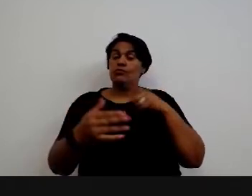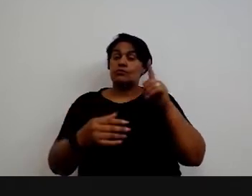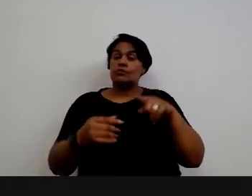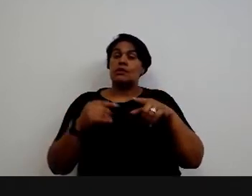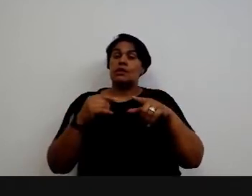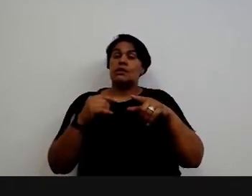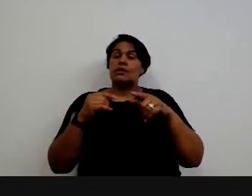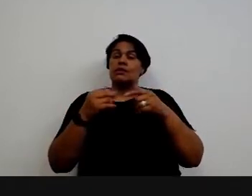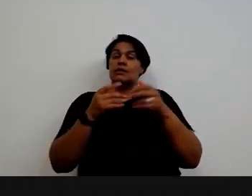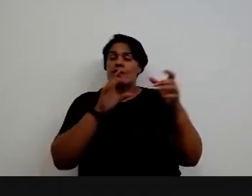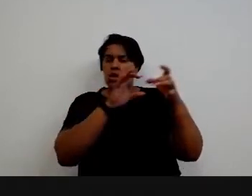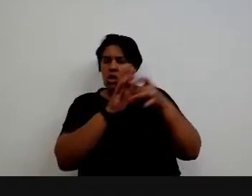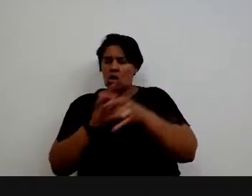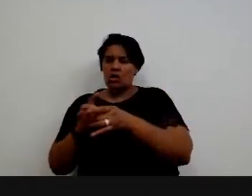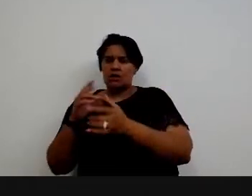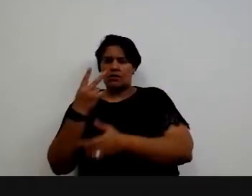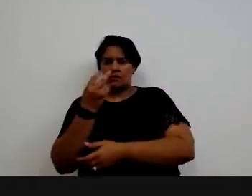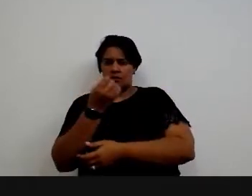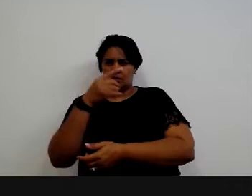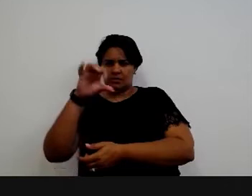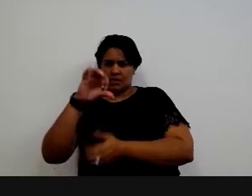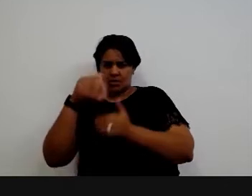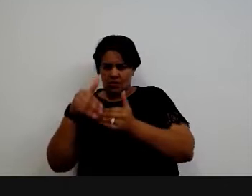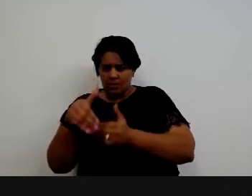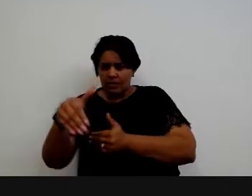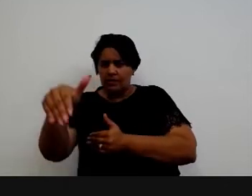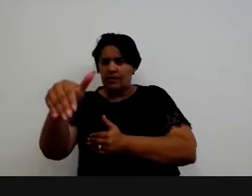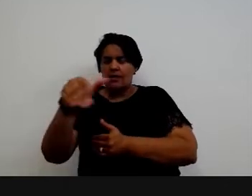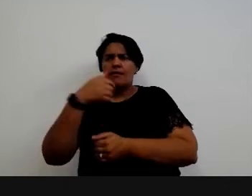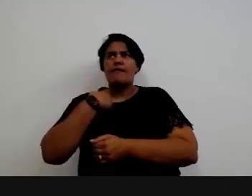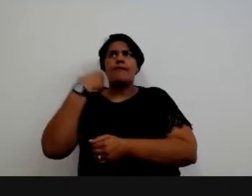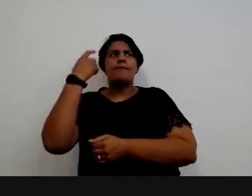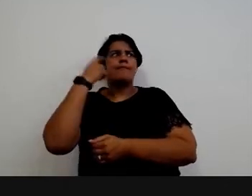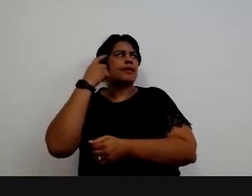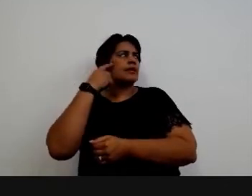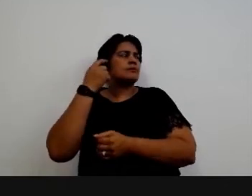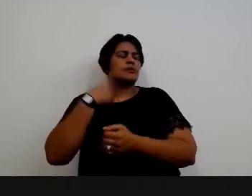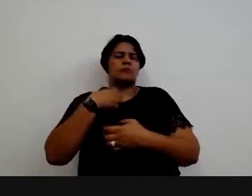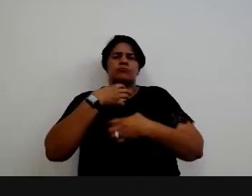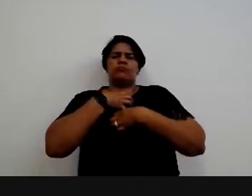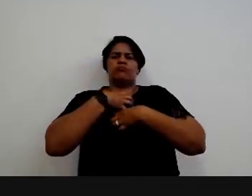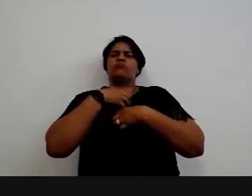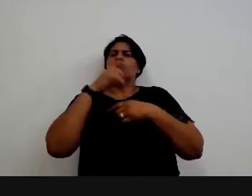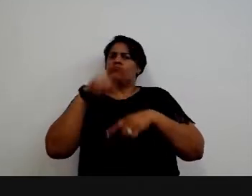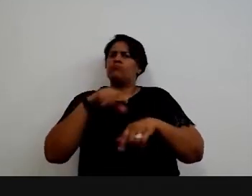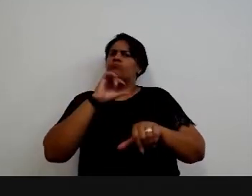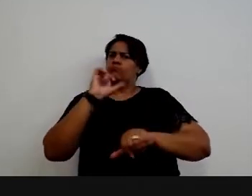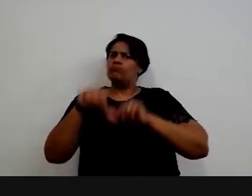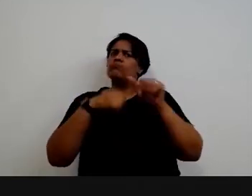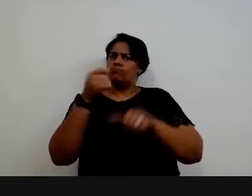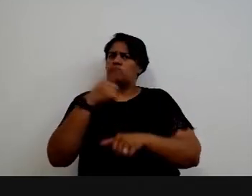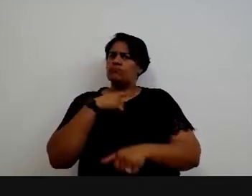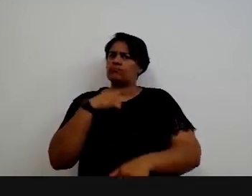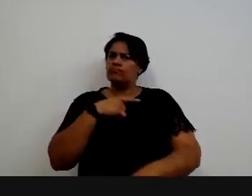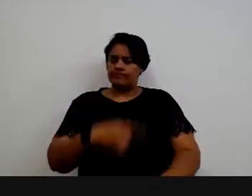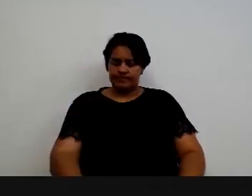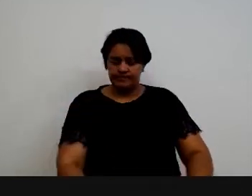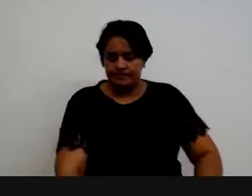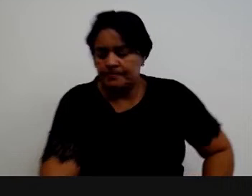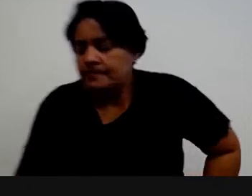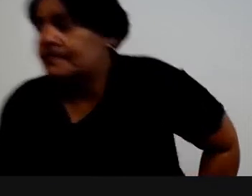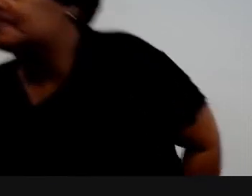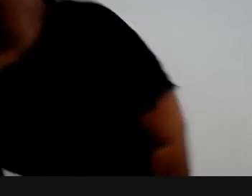esse contexto, desde 2019, eu penso como fez diferença para mim participar do